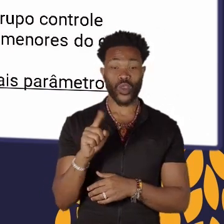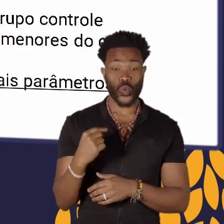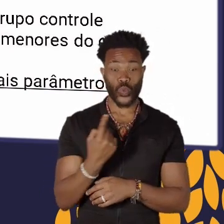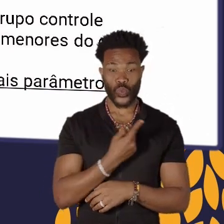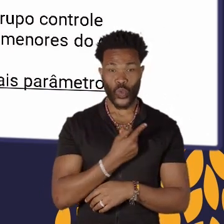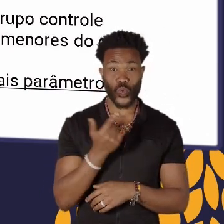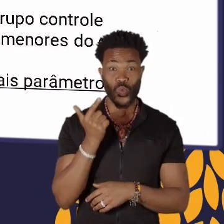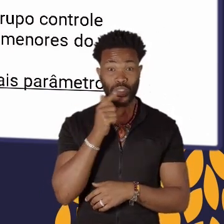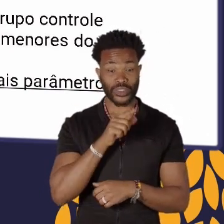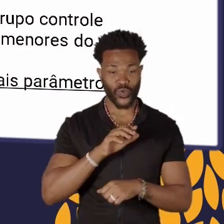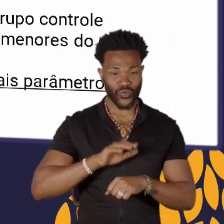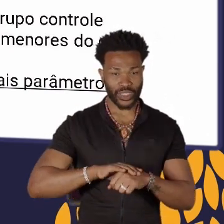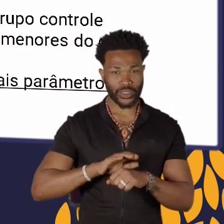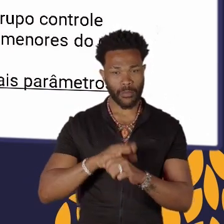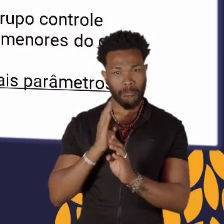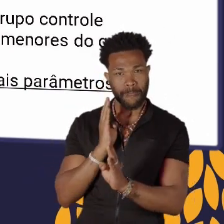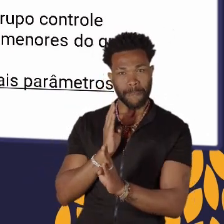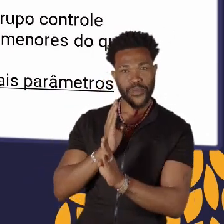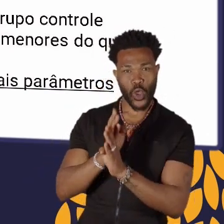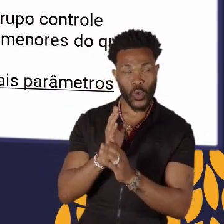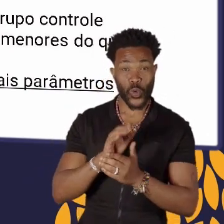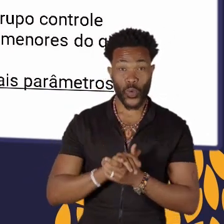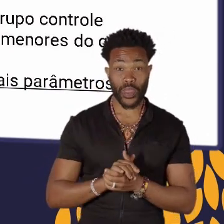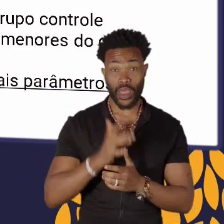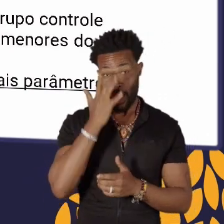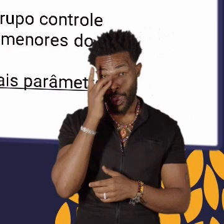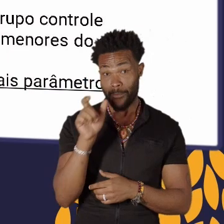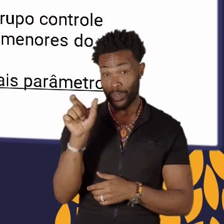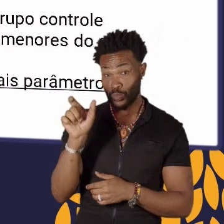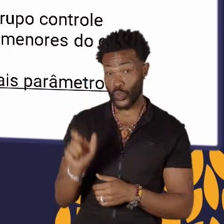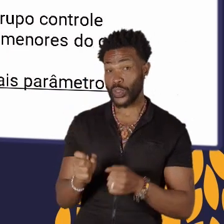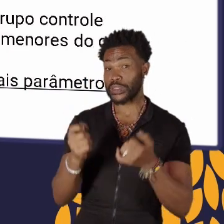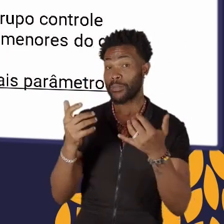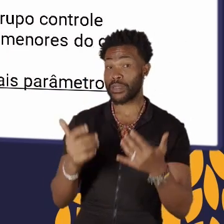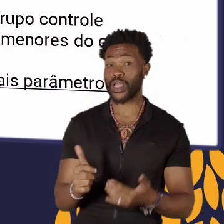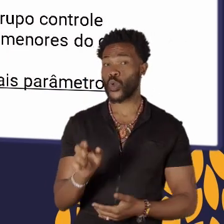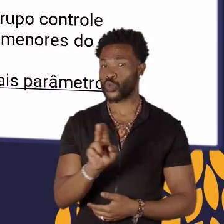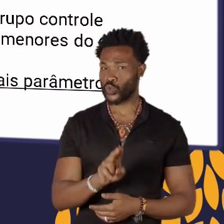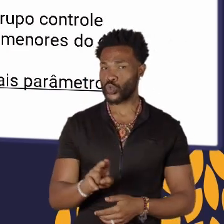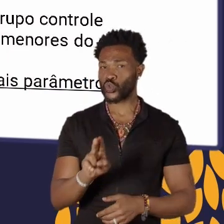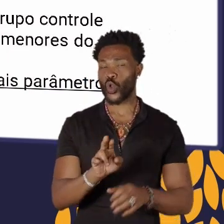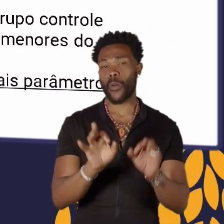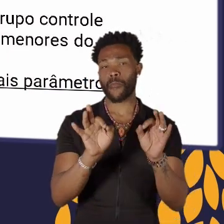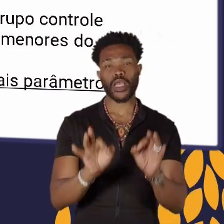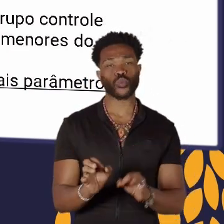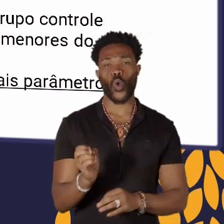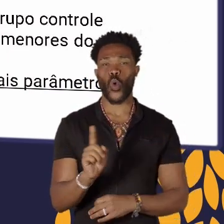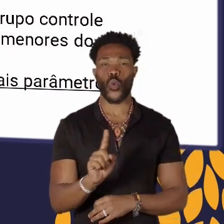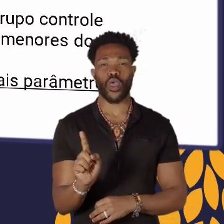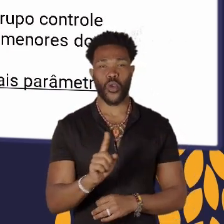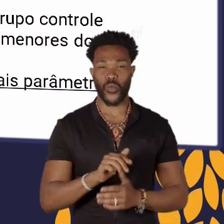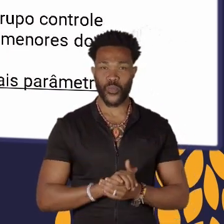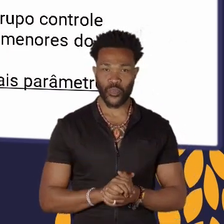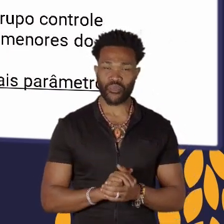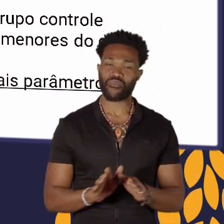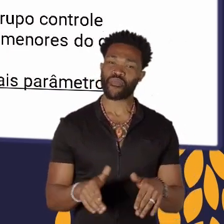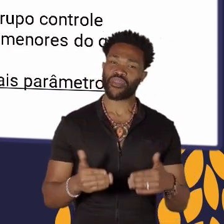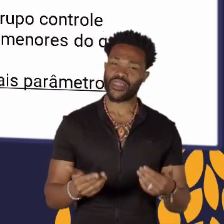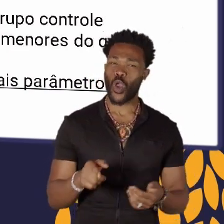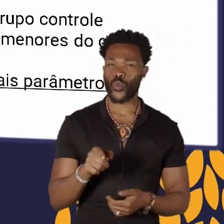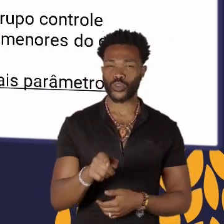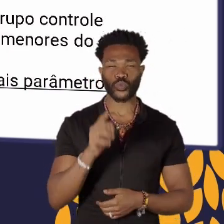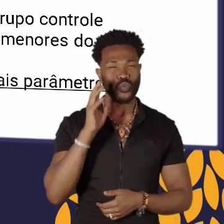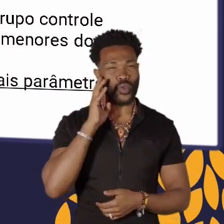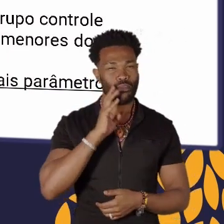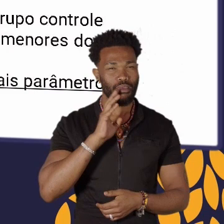conseguiu identificar isso. Quer dizer, então, o que a pessoa relata que ela usou, de fato ela usou ou não usou. Então, isso foi uma coisa